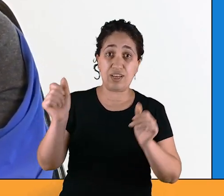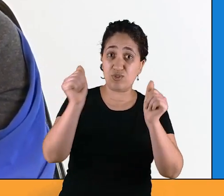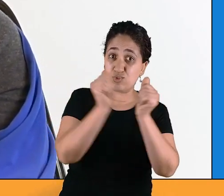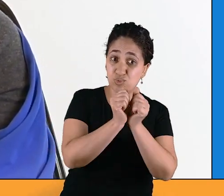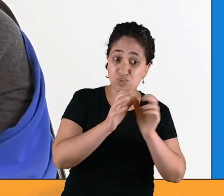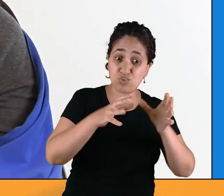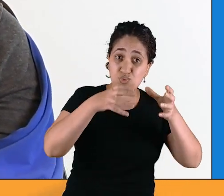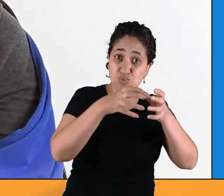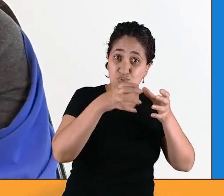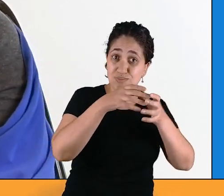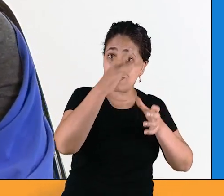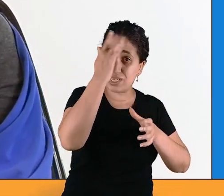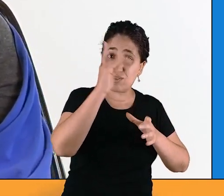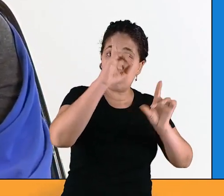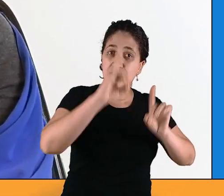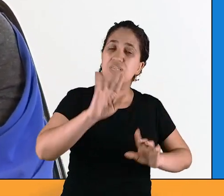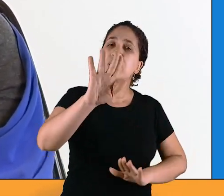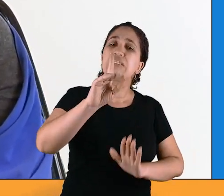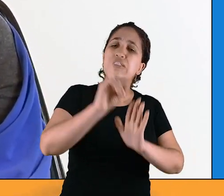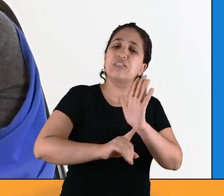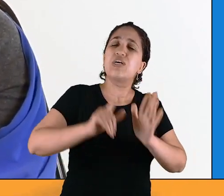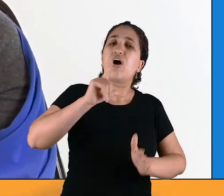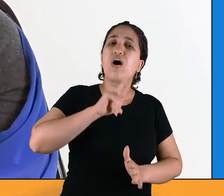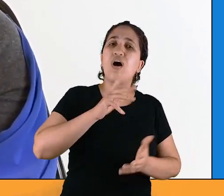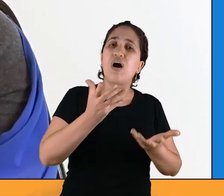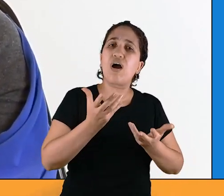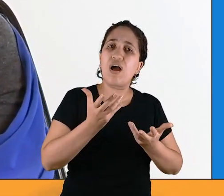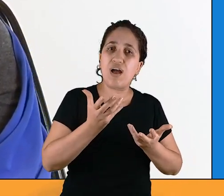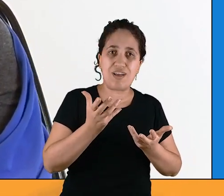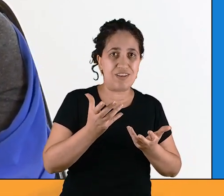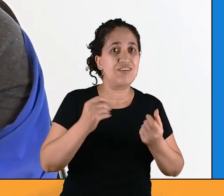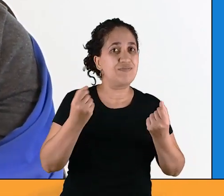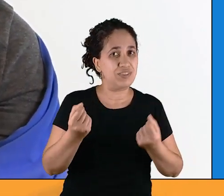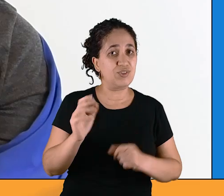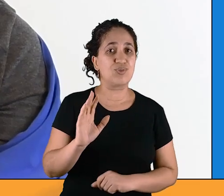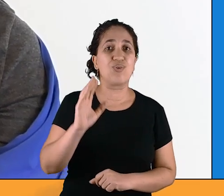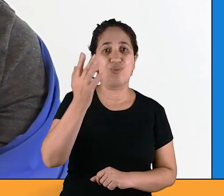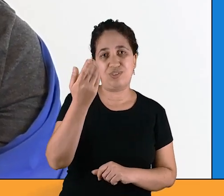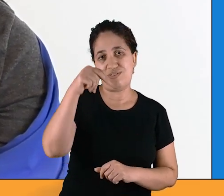de pessoas com deficiência que demandavam seus direitos. E isso também aconteceu